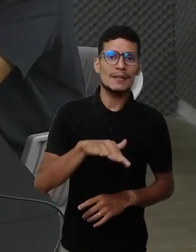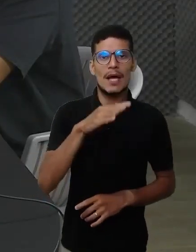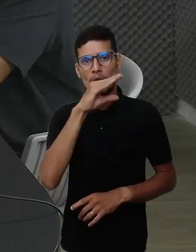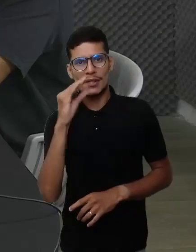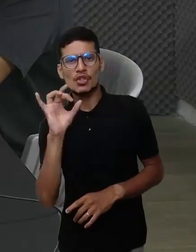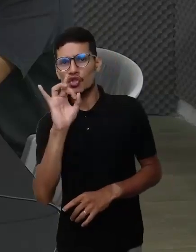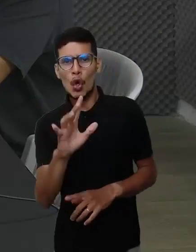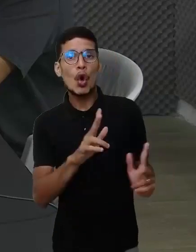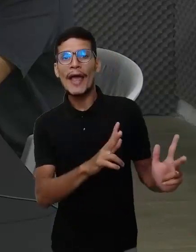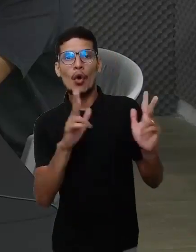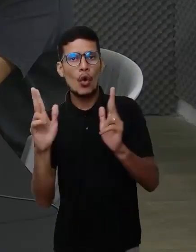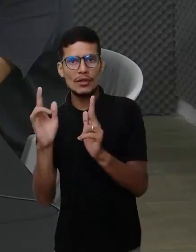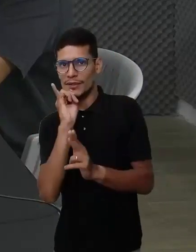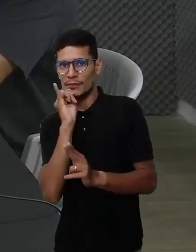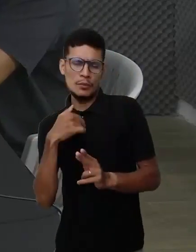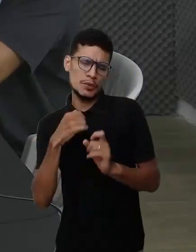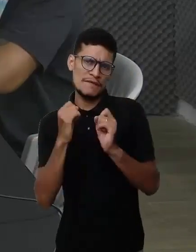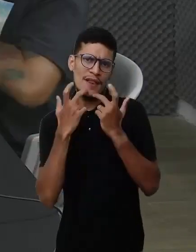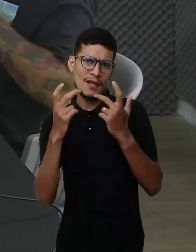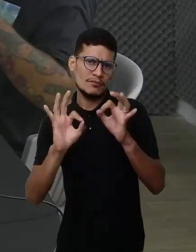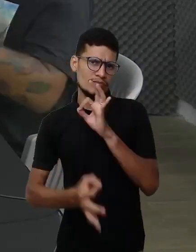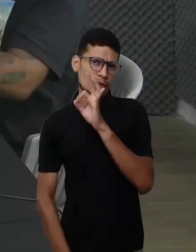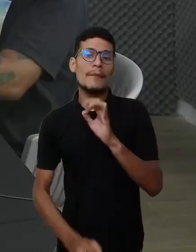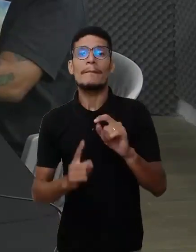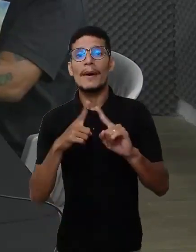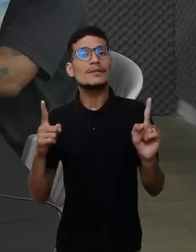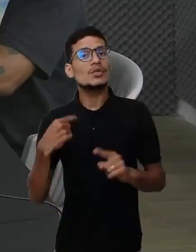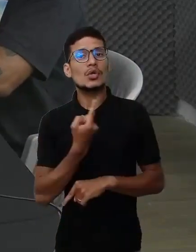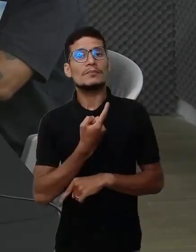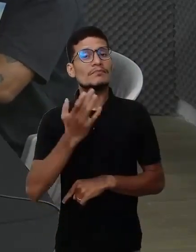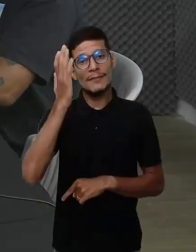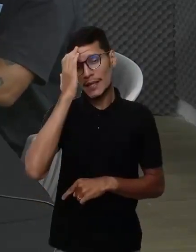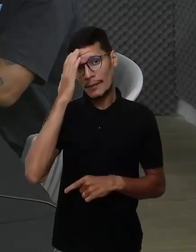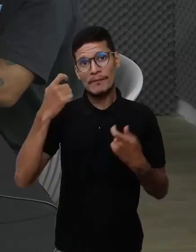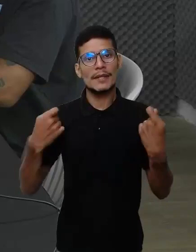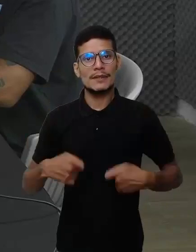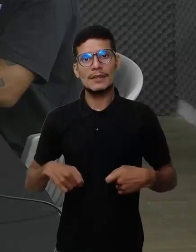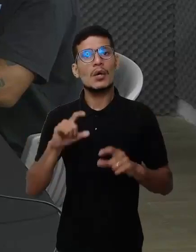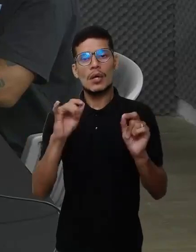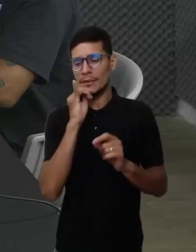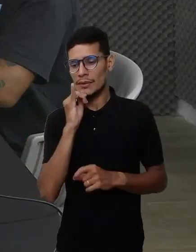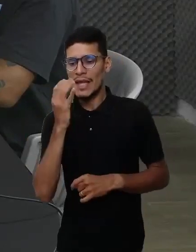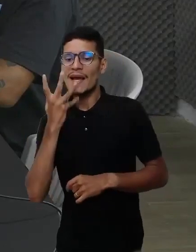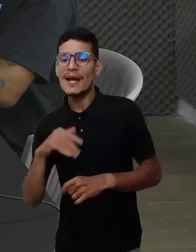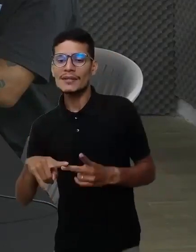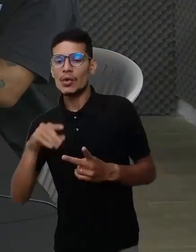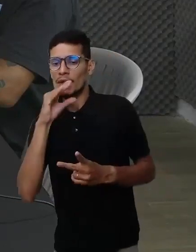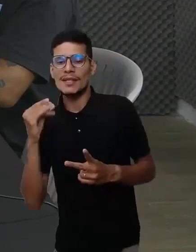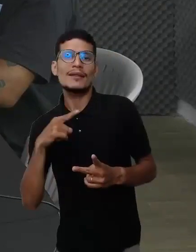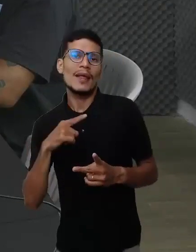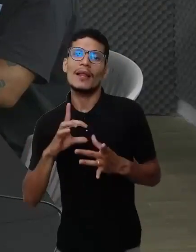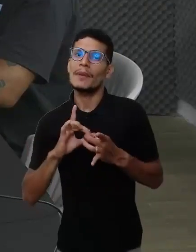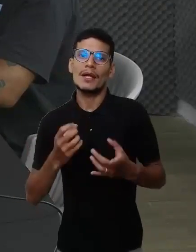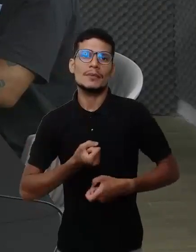recorte, a gente poderia estar falando da população inteira, a gente precisa compreender que tanto essas crianças quanto esses adolescentes têm a liberdade de expressão,